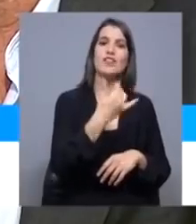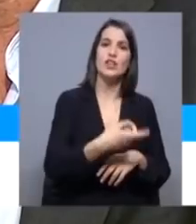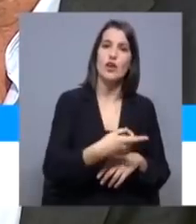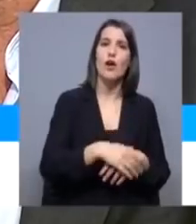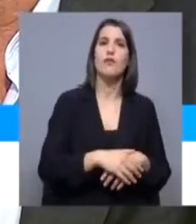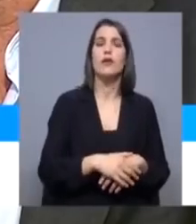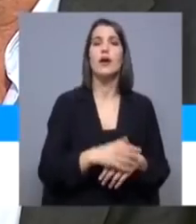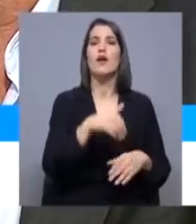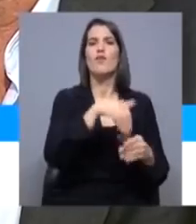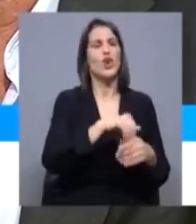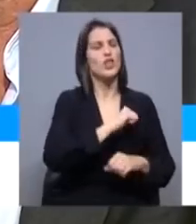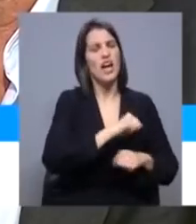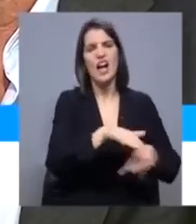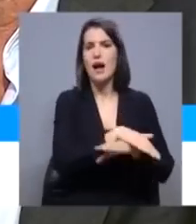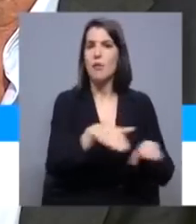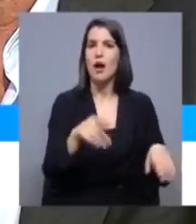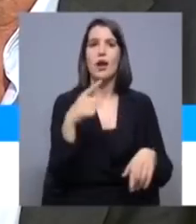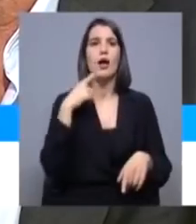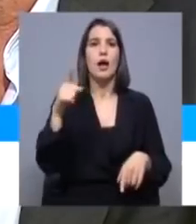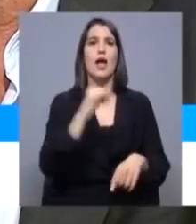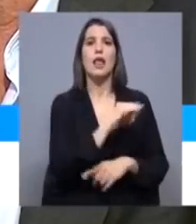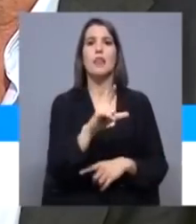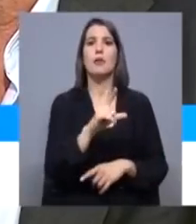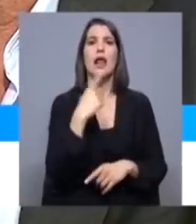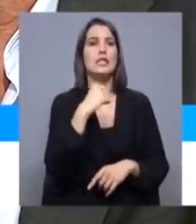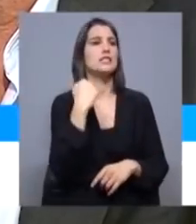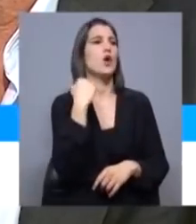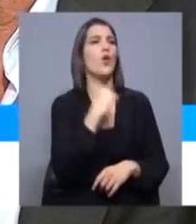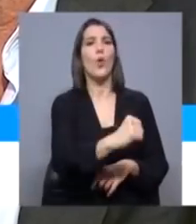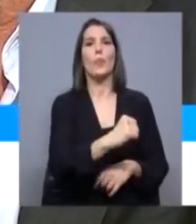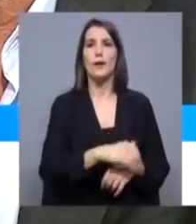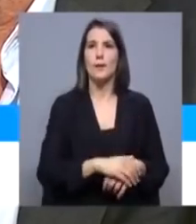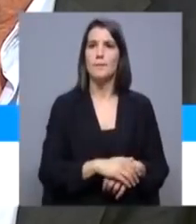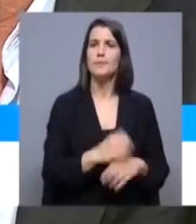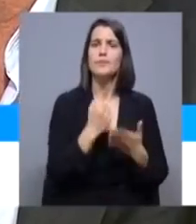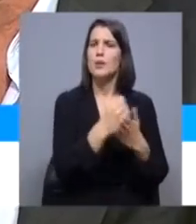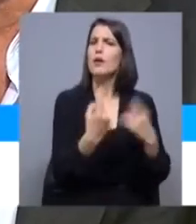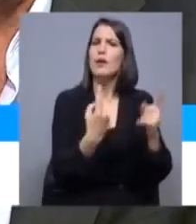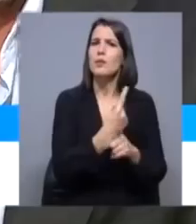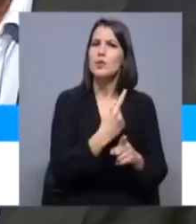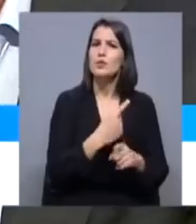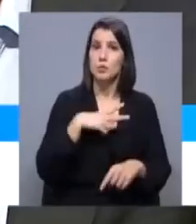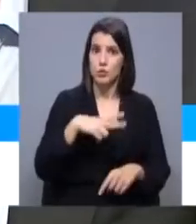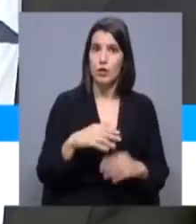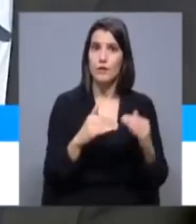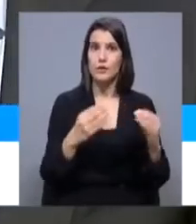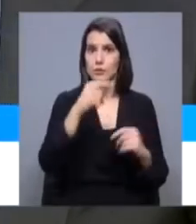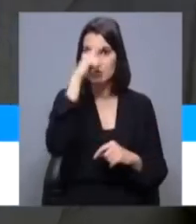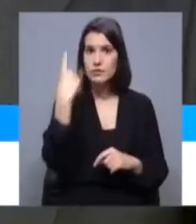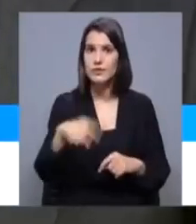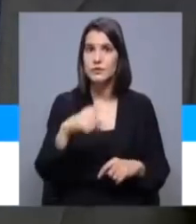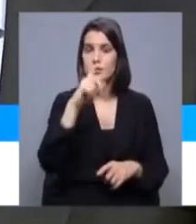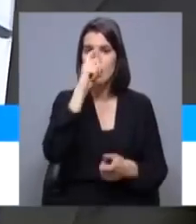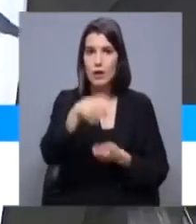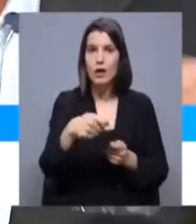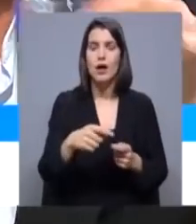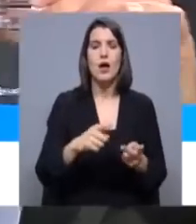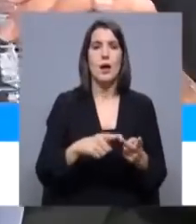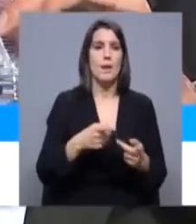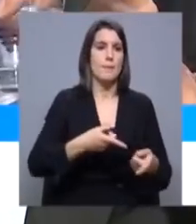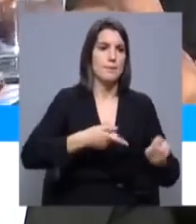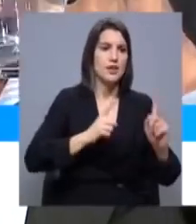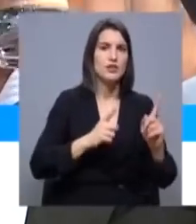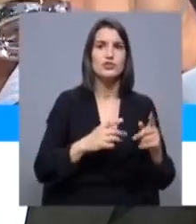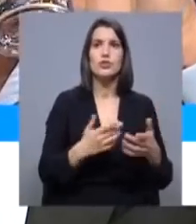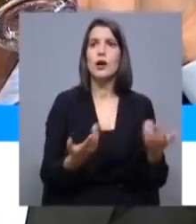será o teu contra sempre que propusemos a Pois é qualquer coisa é todos sabemos que o país alturas muito difíceis na agricultura na pesca